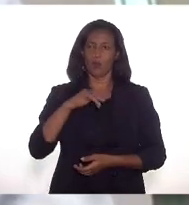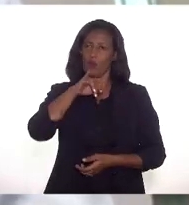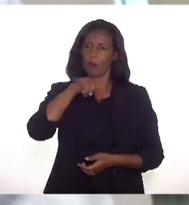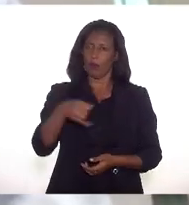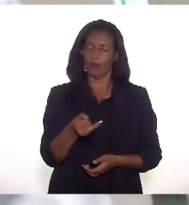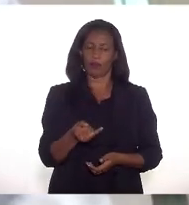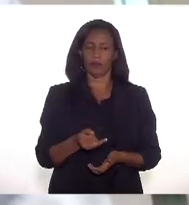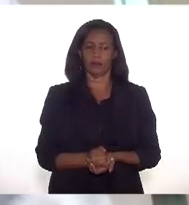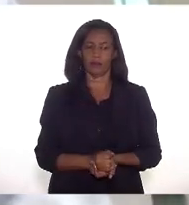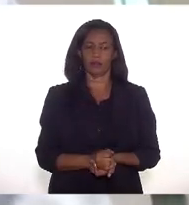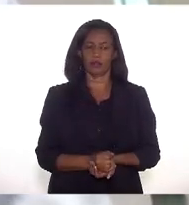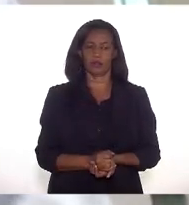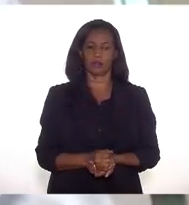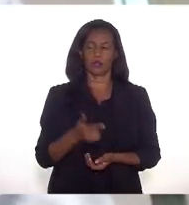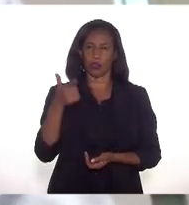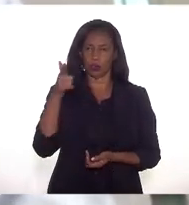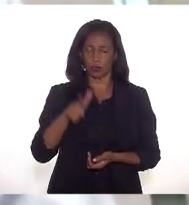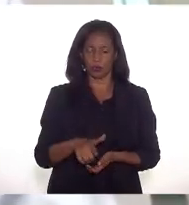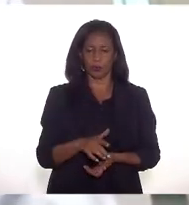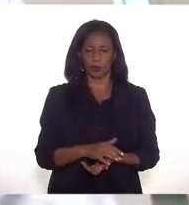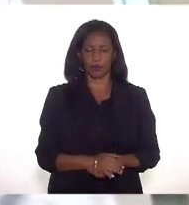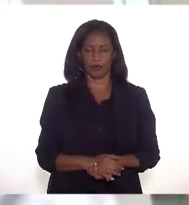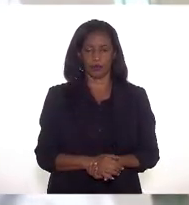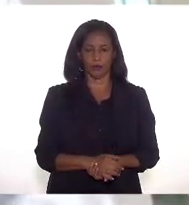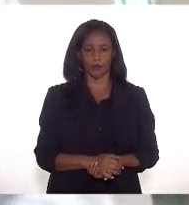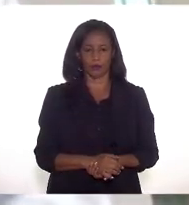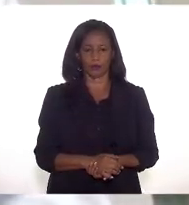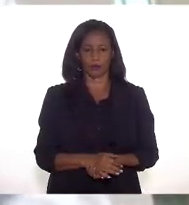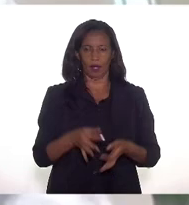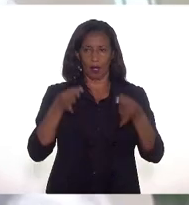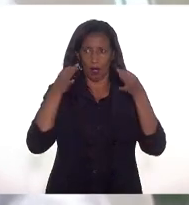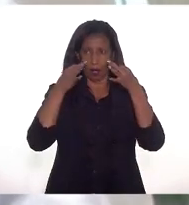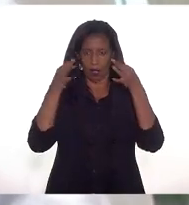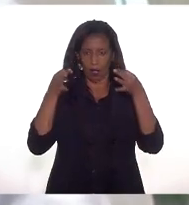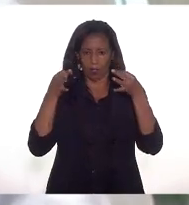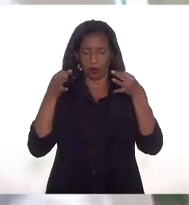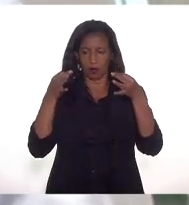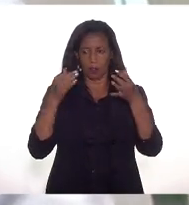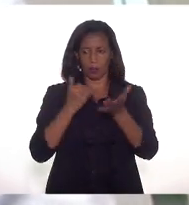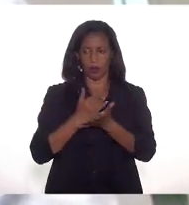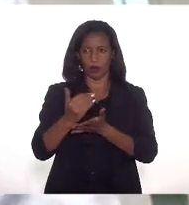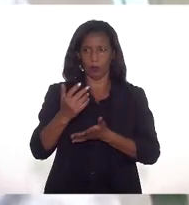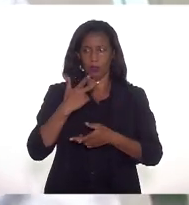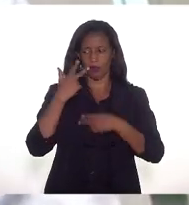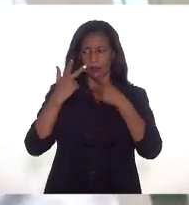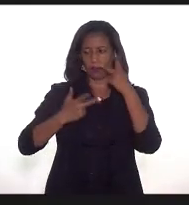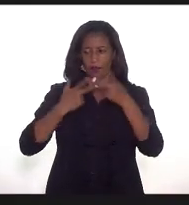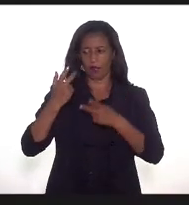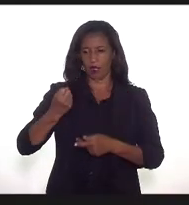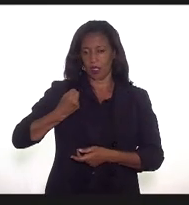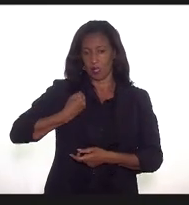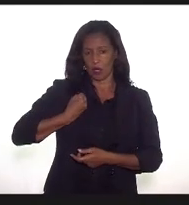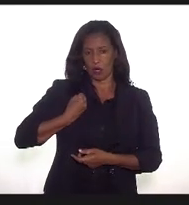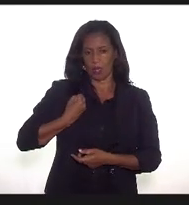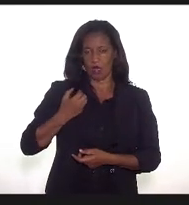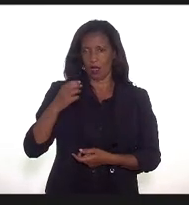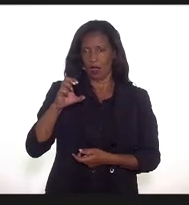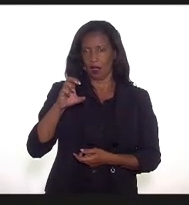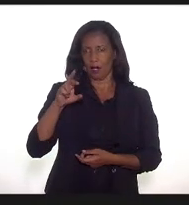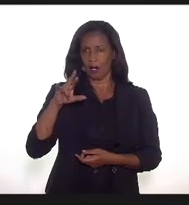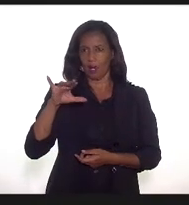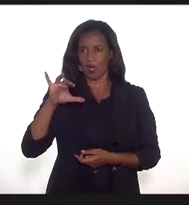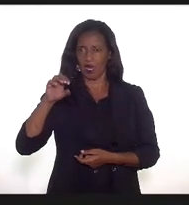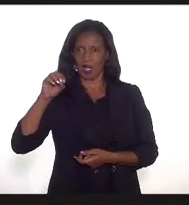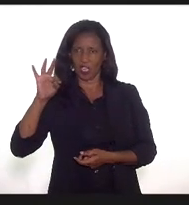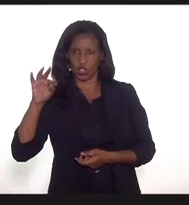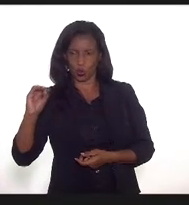chamar mais uma vez também a atenção do meu início da minha fala, esse número de operação de crédito. Esse número de